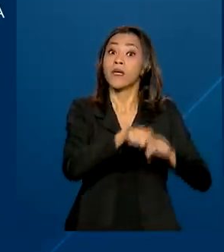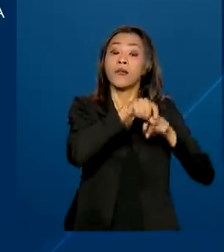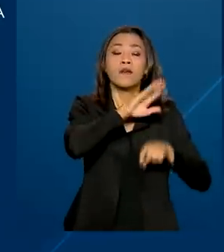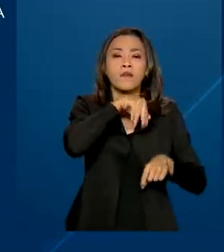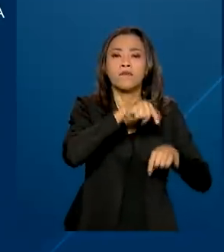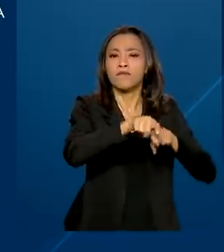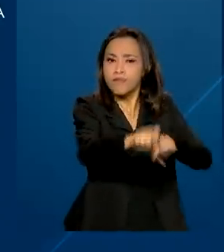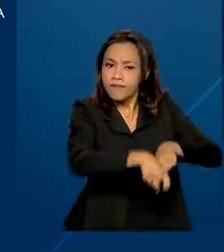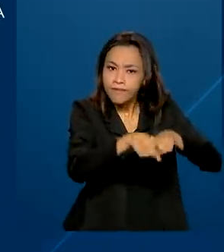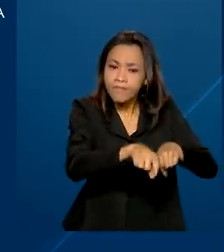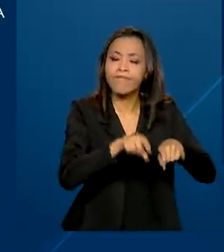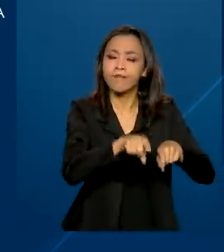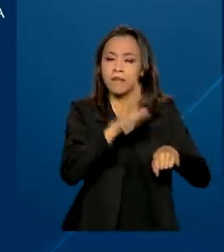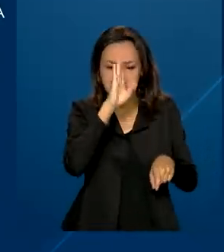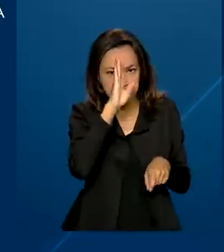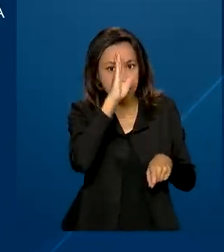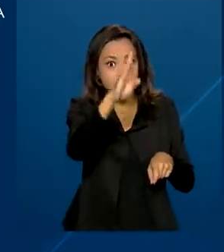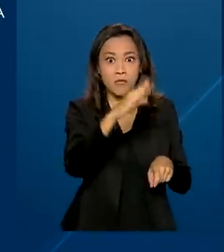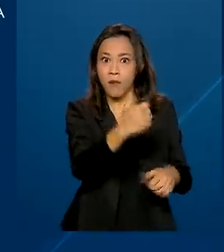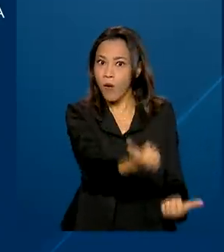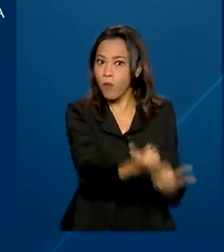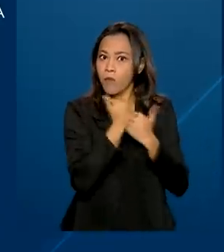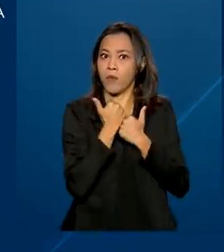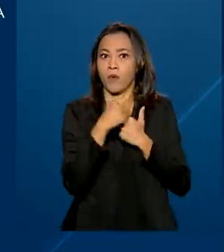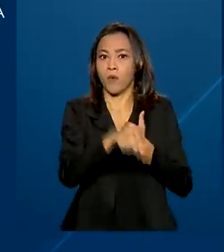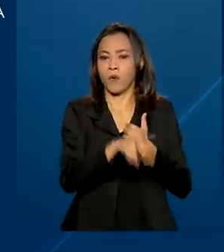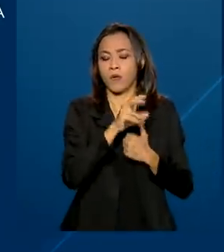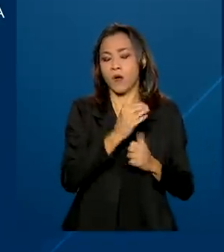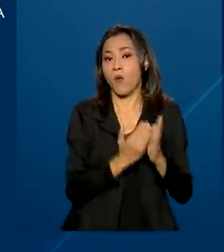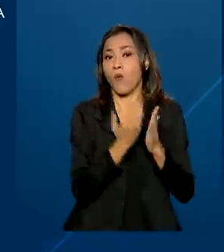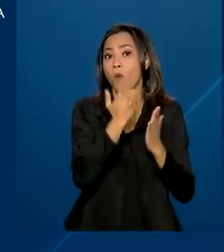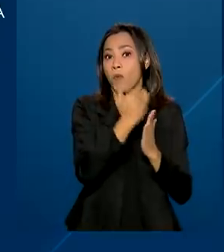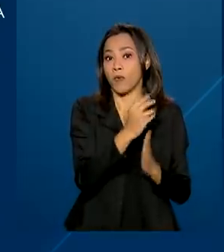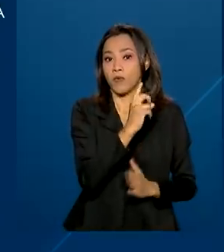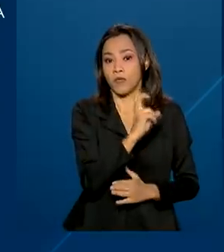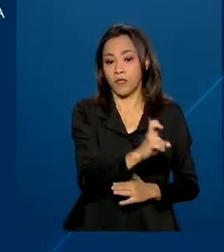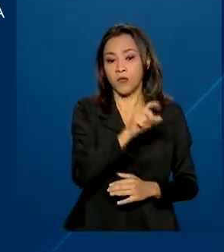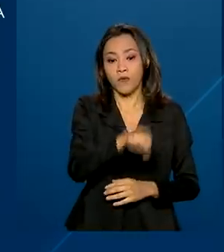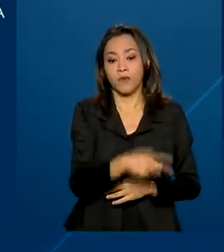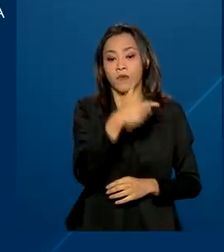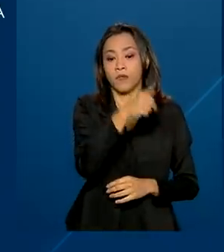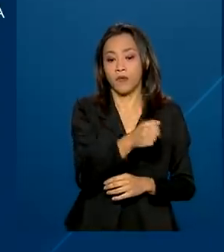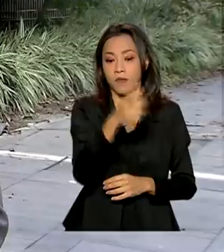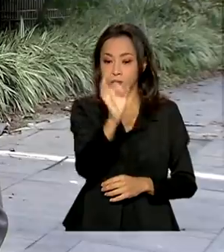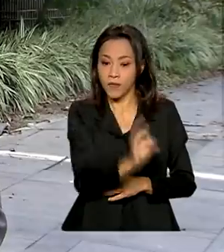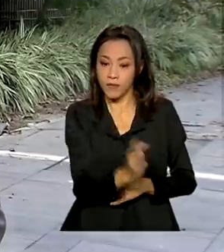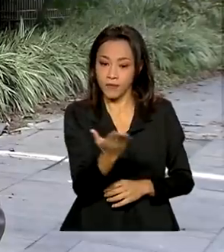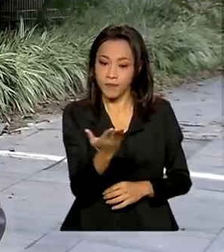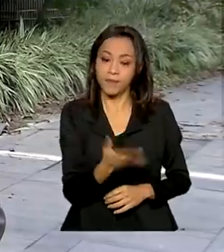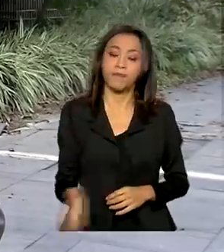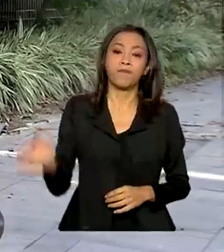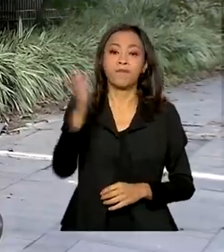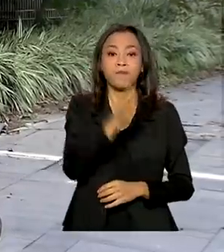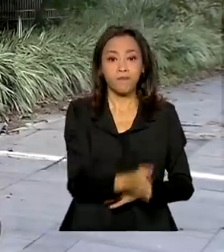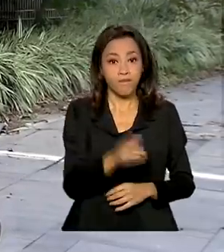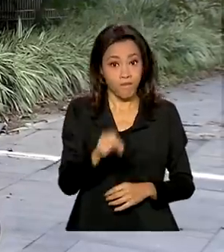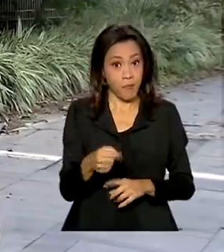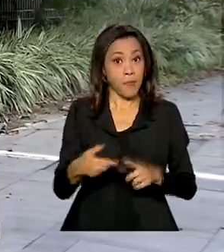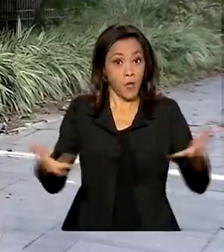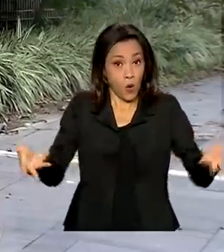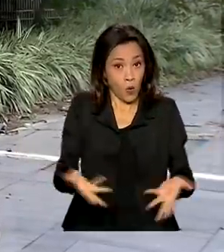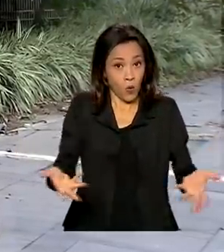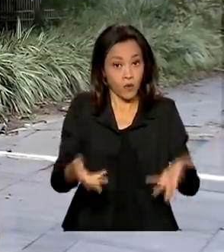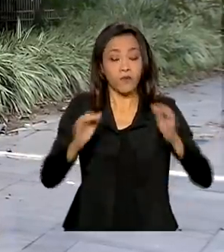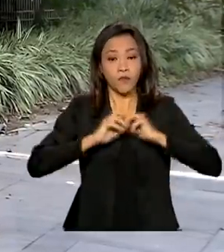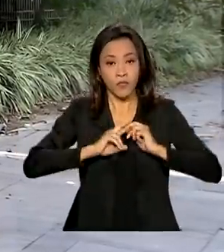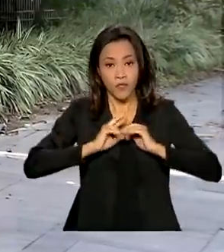agropecuária foi o principal motor do PIB, com um crescimento de 5,7%. O resultado que foi divulgado hoje